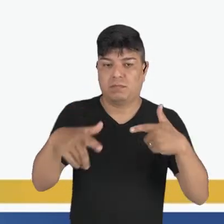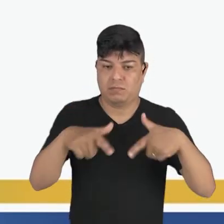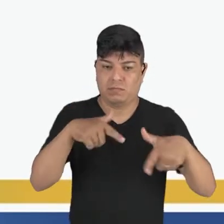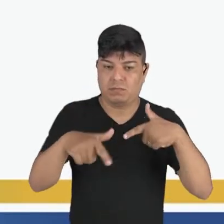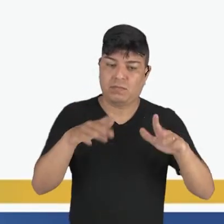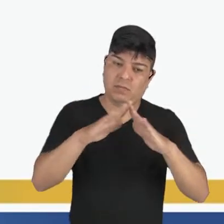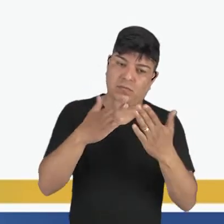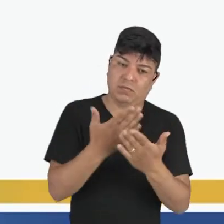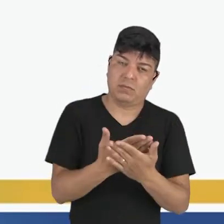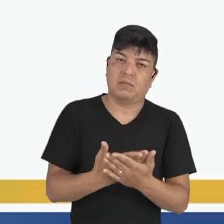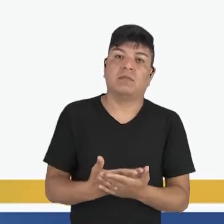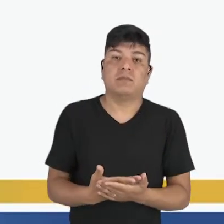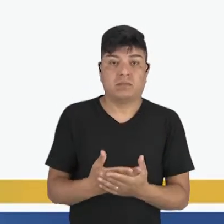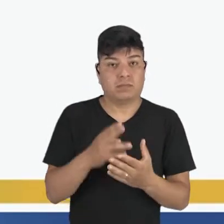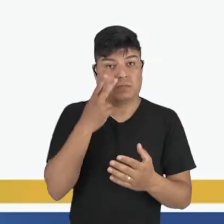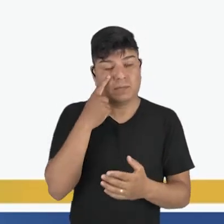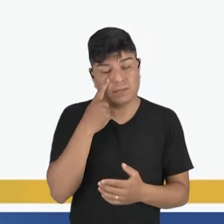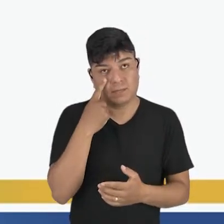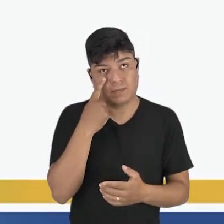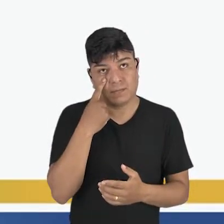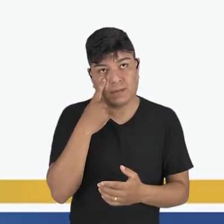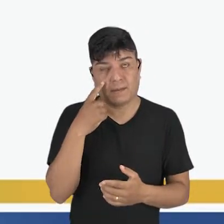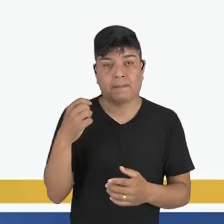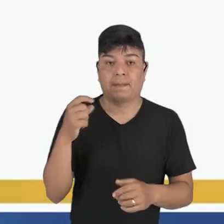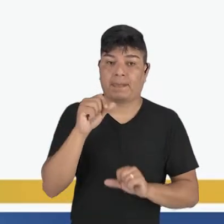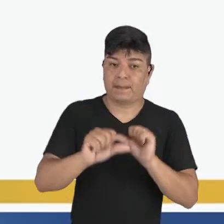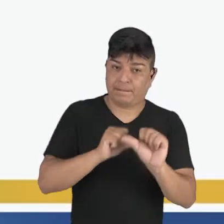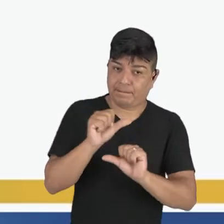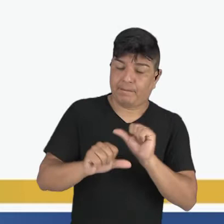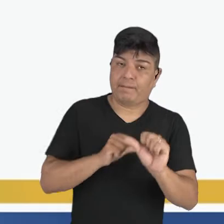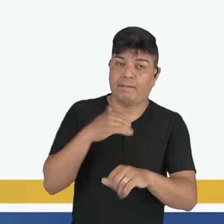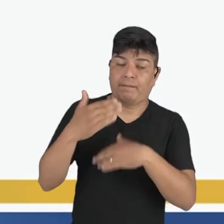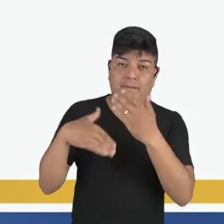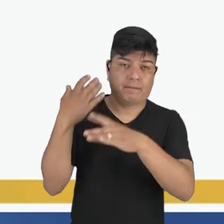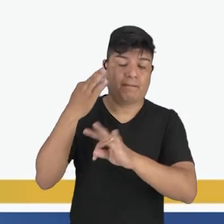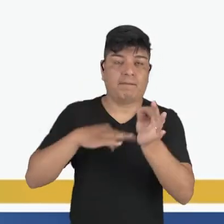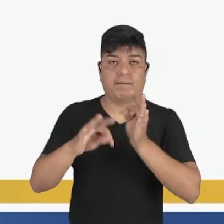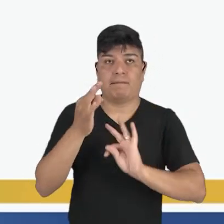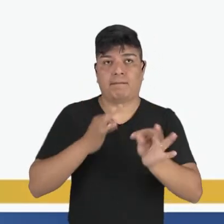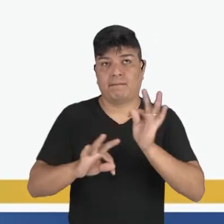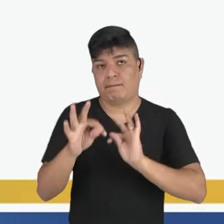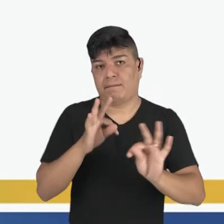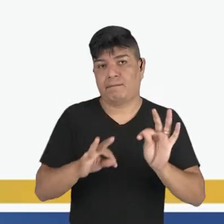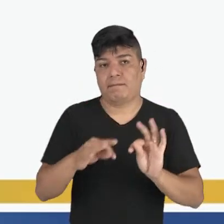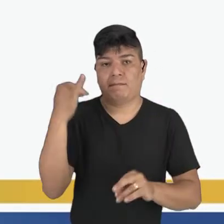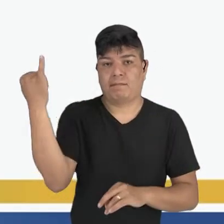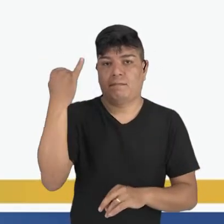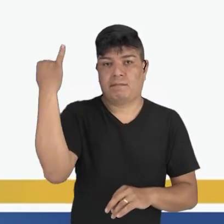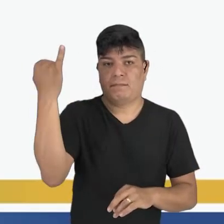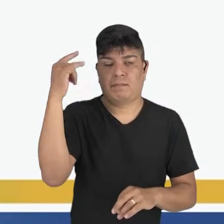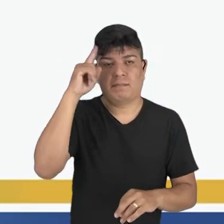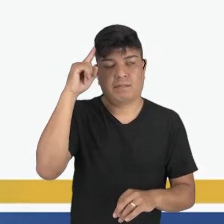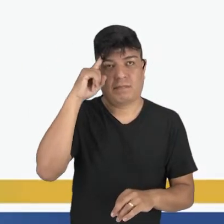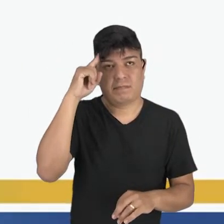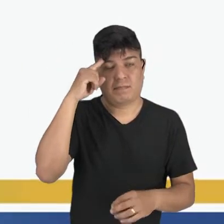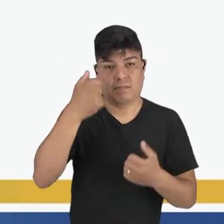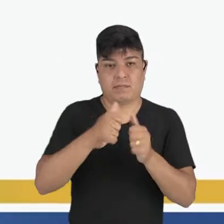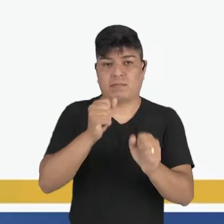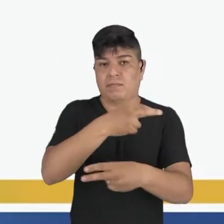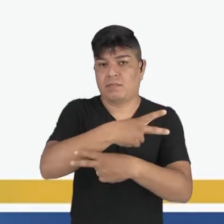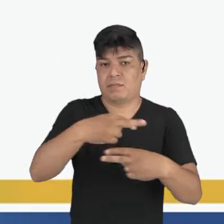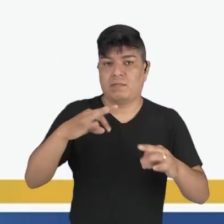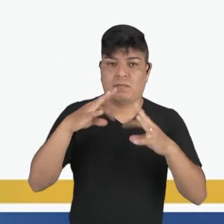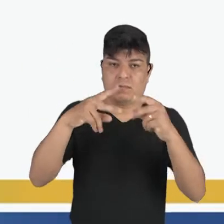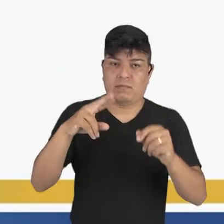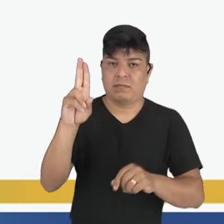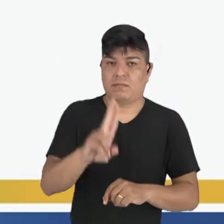na escola. Então, vejam aí o impacto dos avanços tecnológicos, né, em uma área tão importante do nosso cotidiano, que é o transporte. Todo